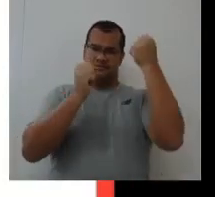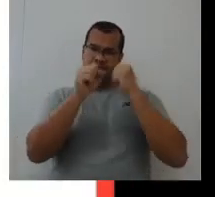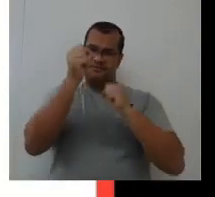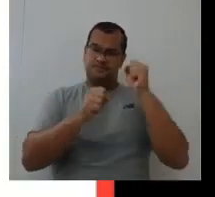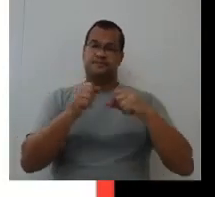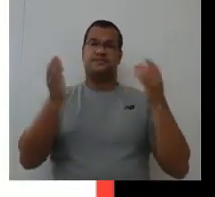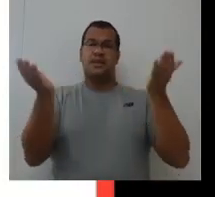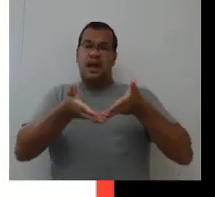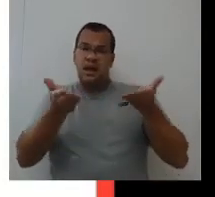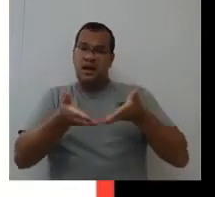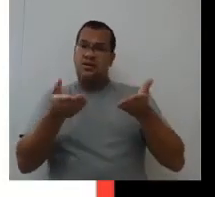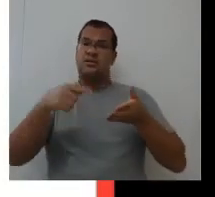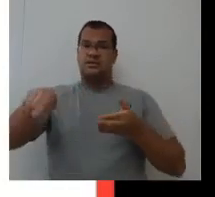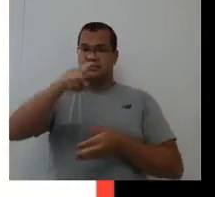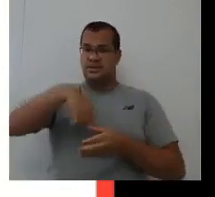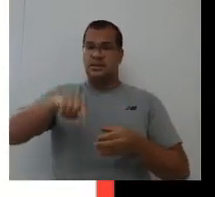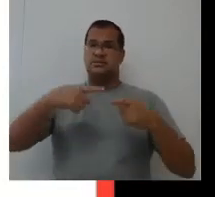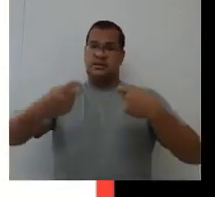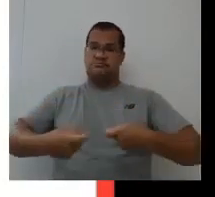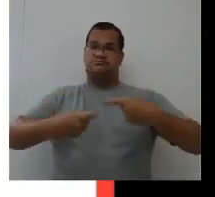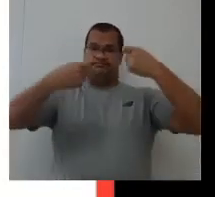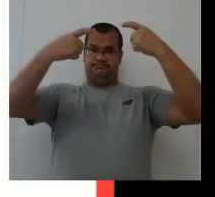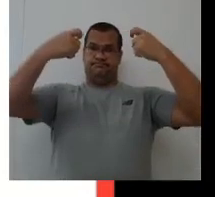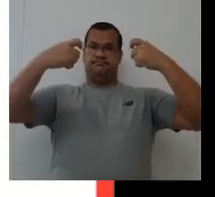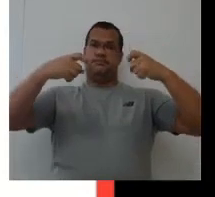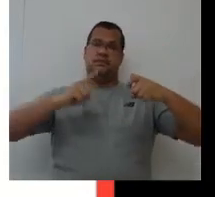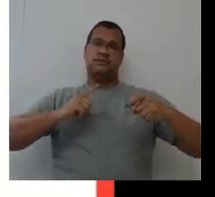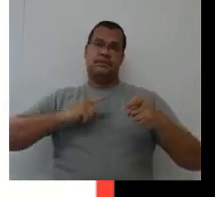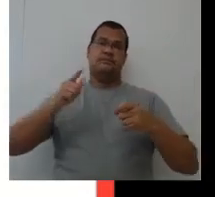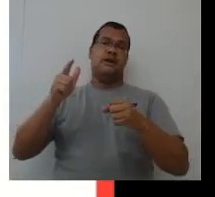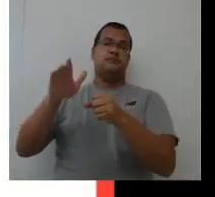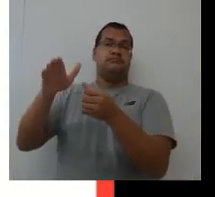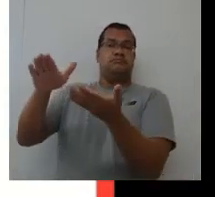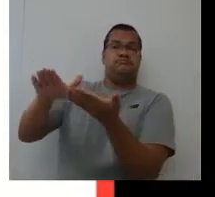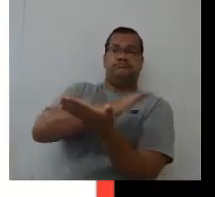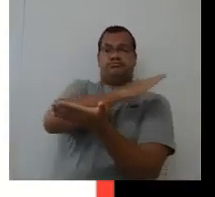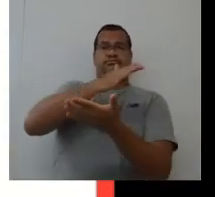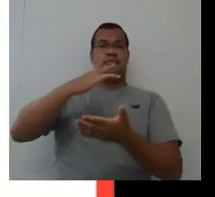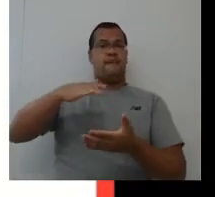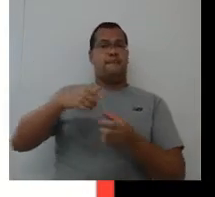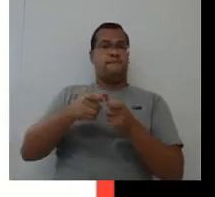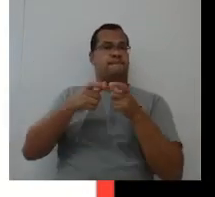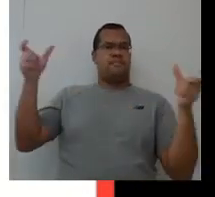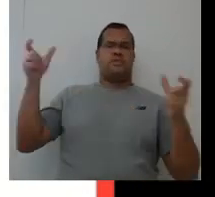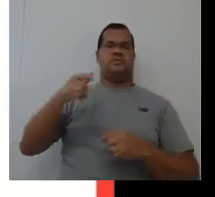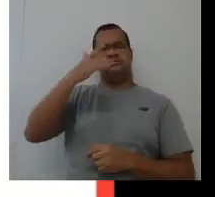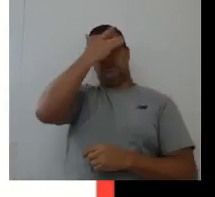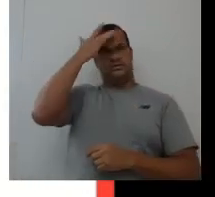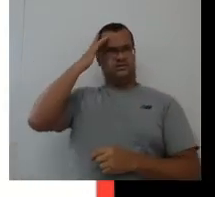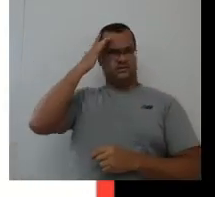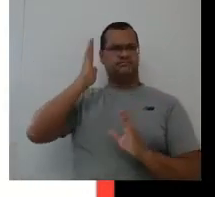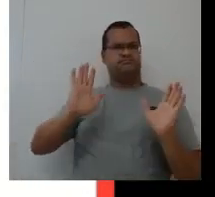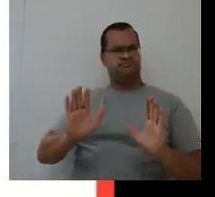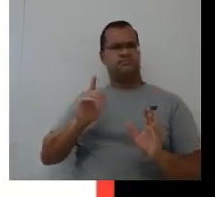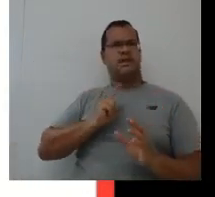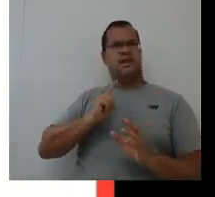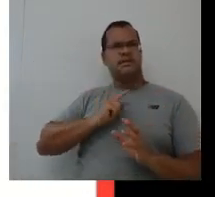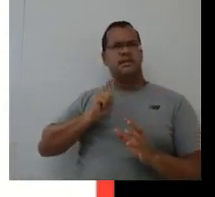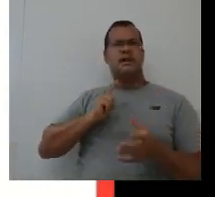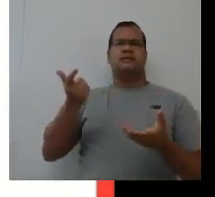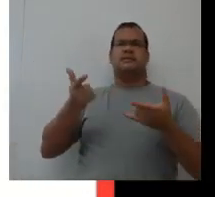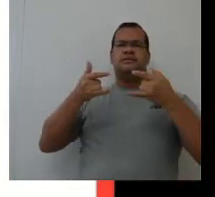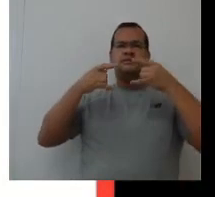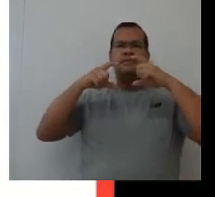Industrial, agora está servindo aqui para um conflito que vai exterminar milhões de pessoas, né? Então, aí vocês têm máscaras